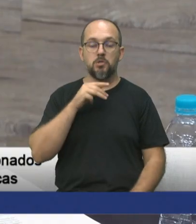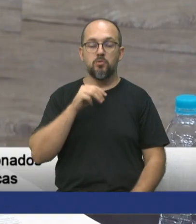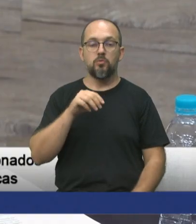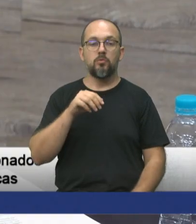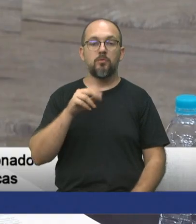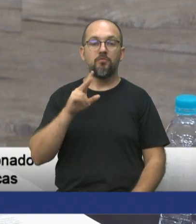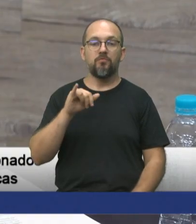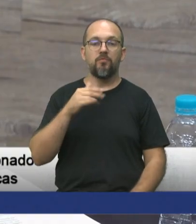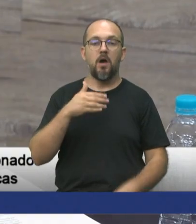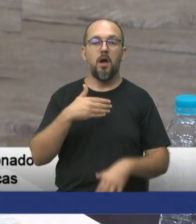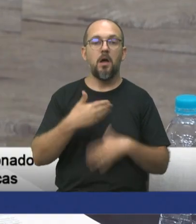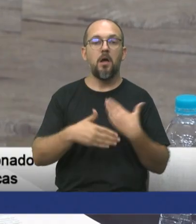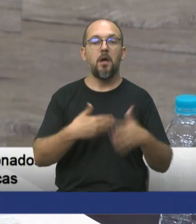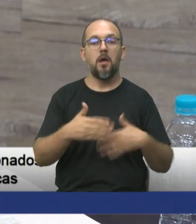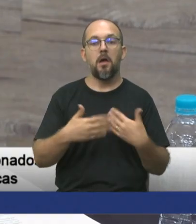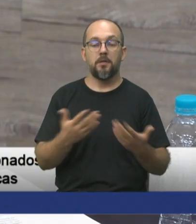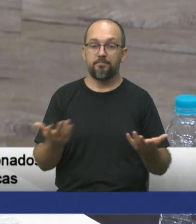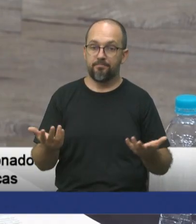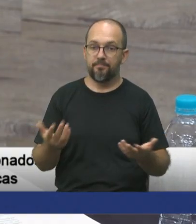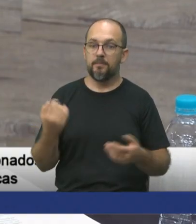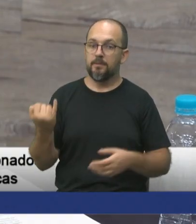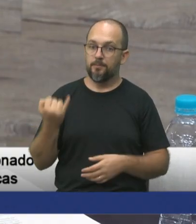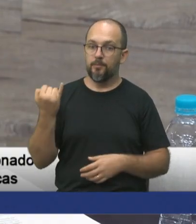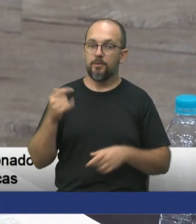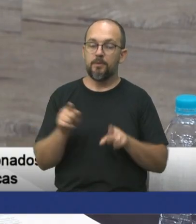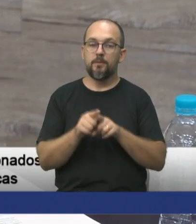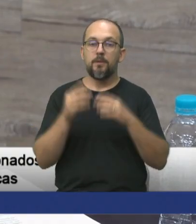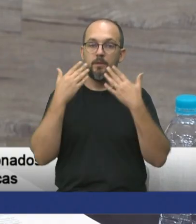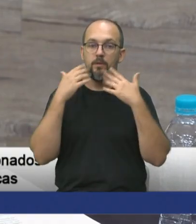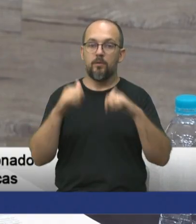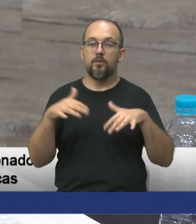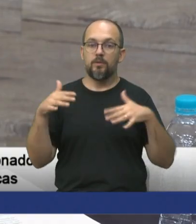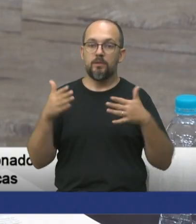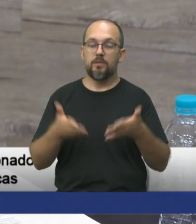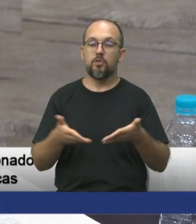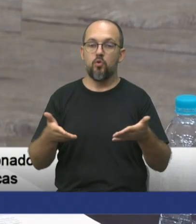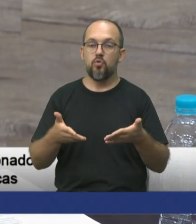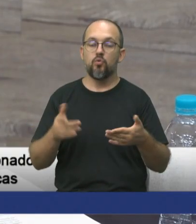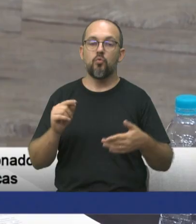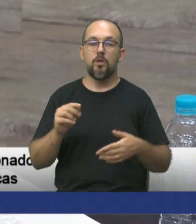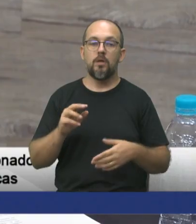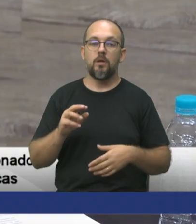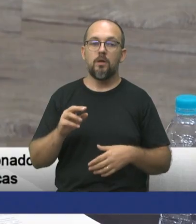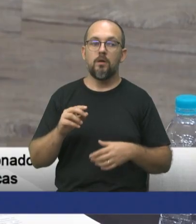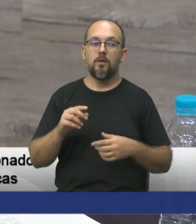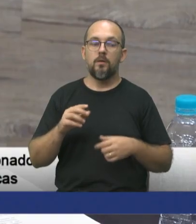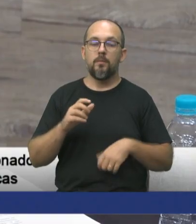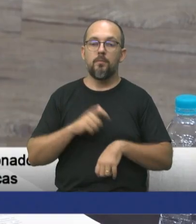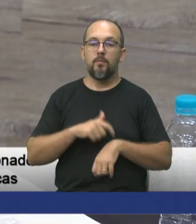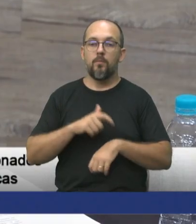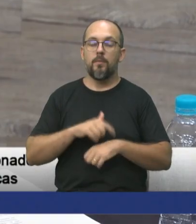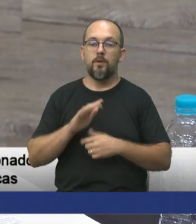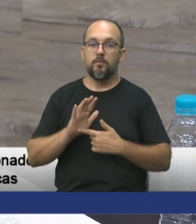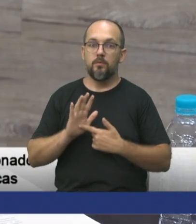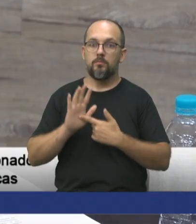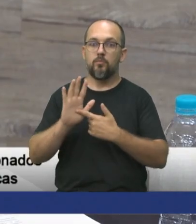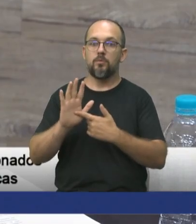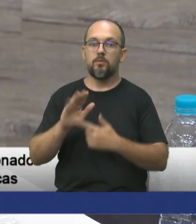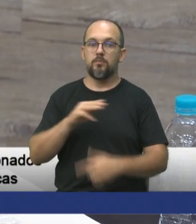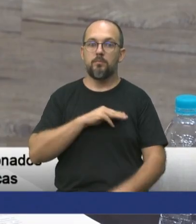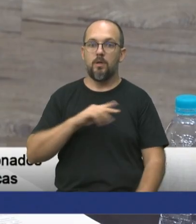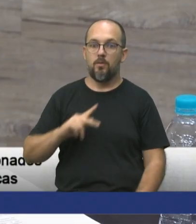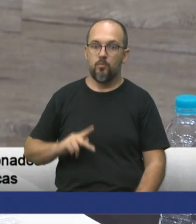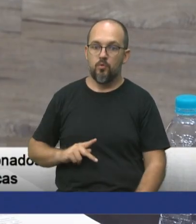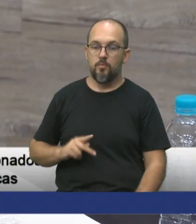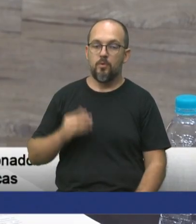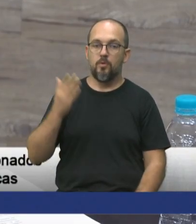tipo de ação nesse sentido. Então, veja a importância também da audiência pública num time de mostrar ao Ministério